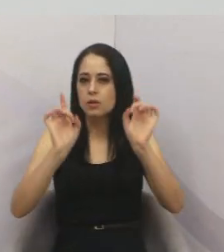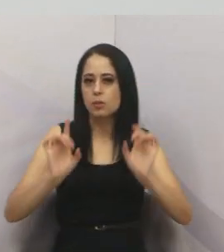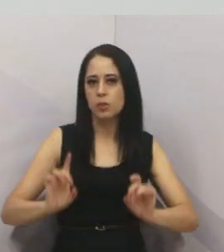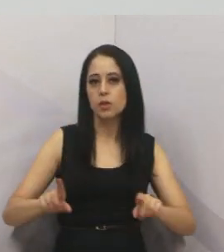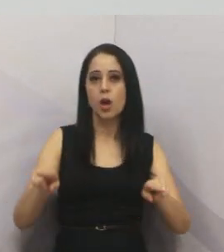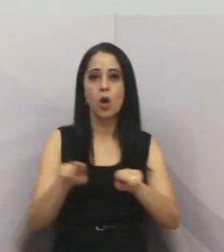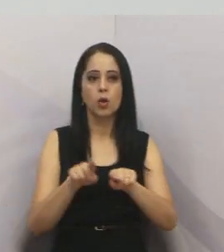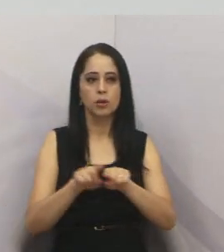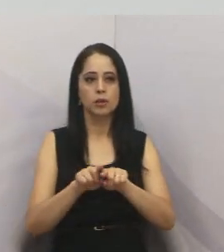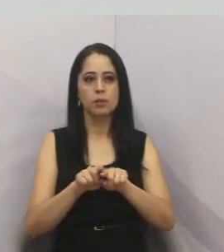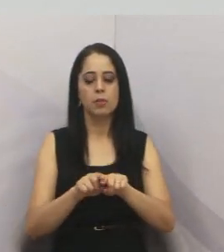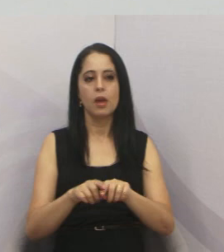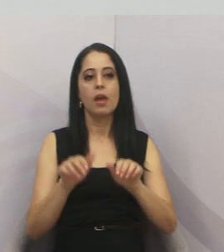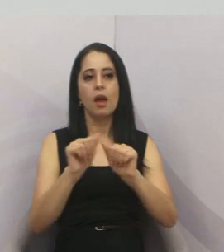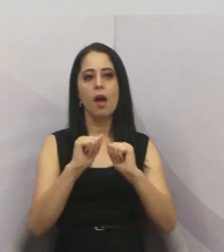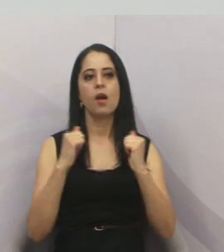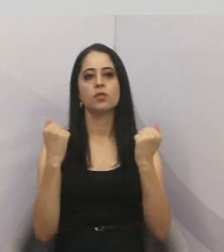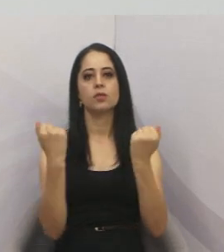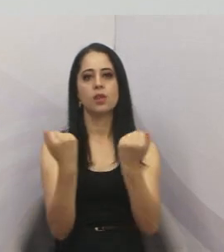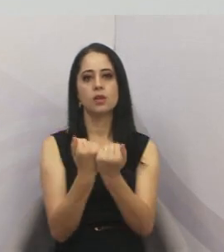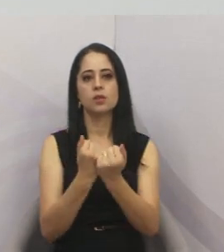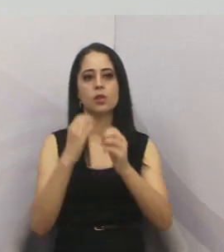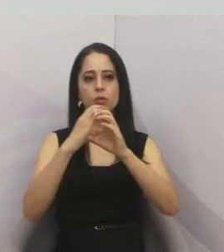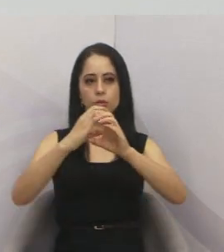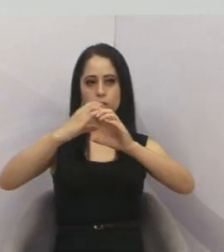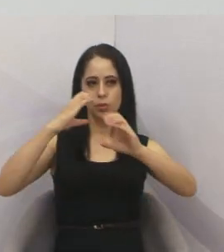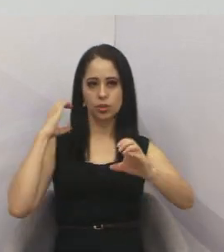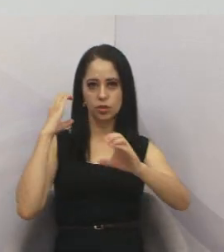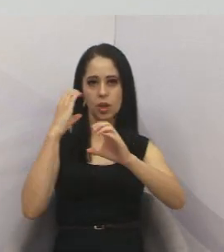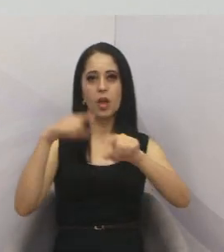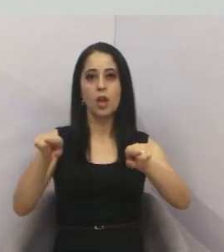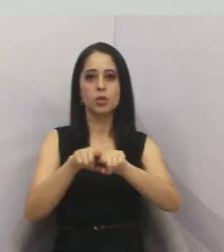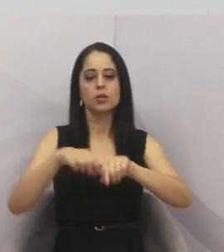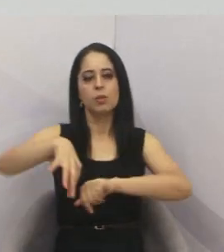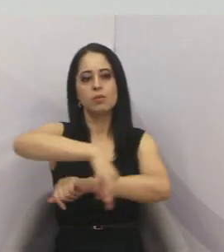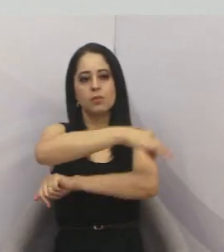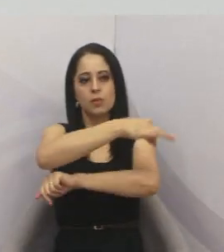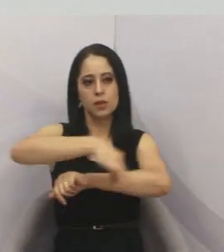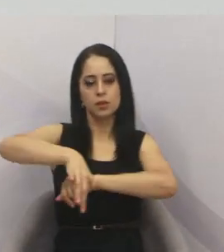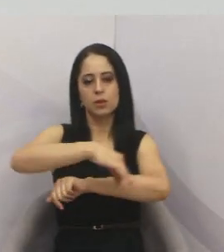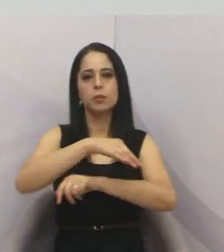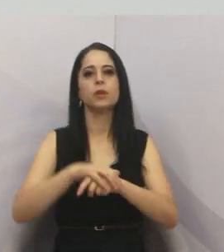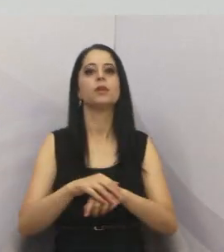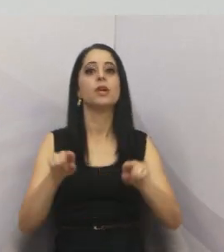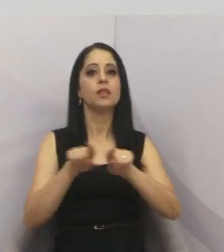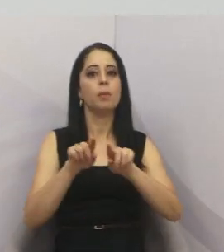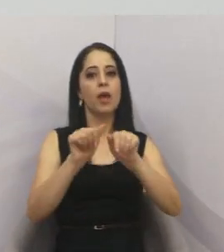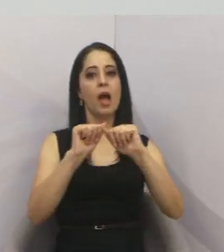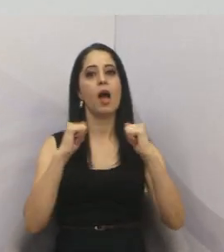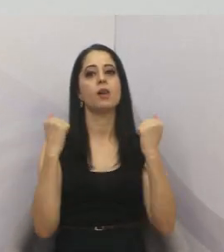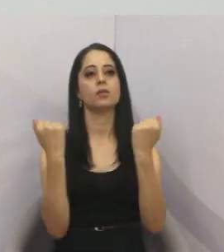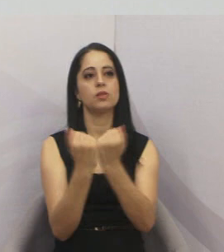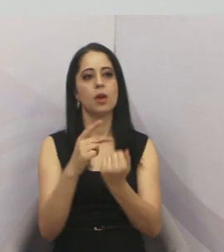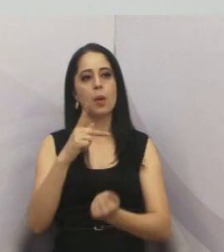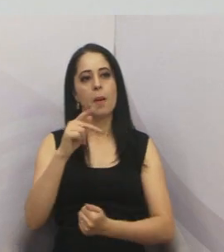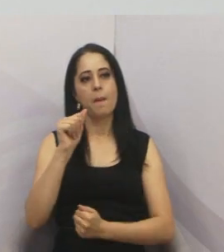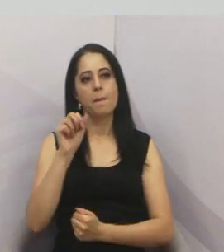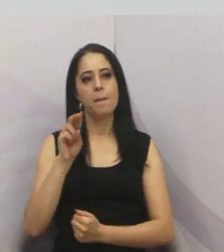dos Engenheiros e Arquitetos de Jacareí, a EAJ, e Associação Paulo Graça e, por fim, a SUINAM,